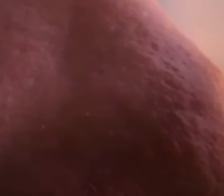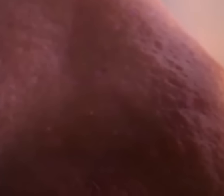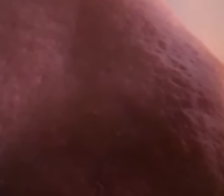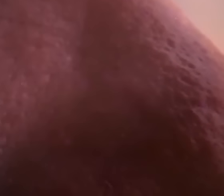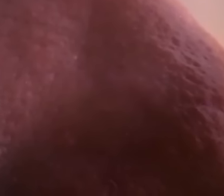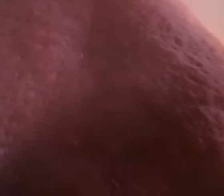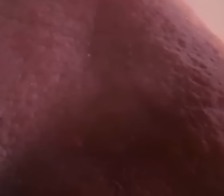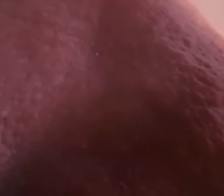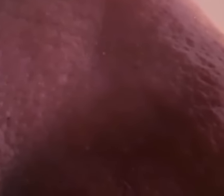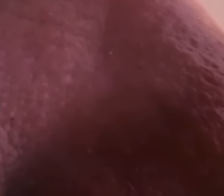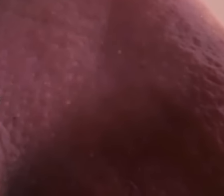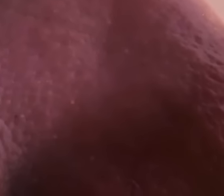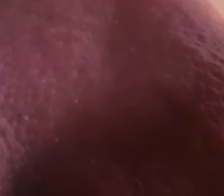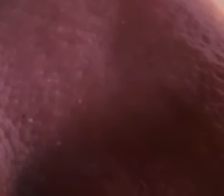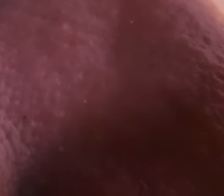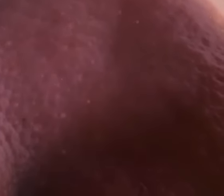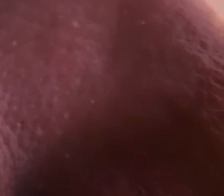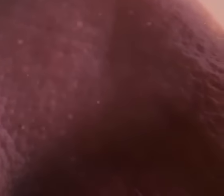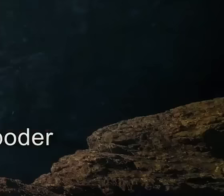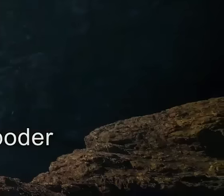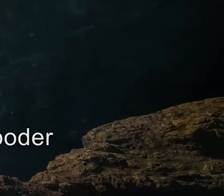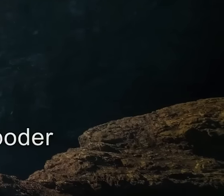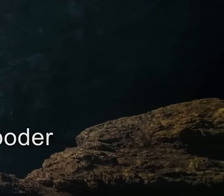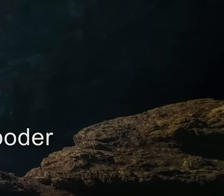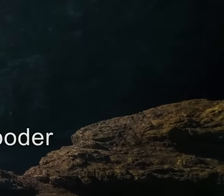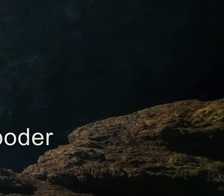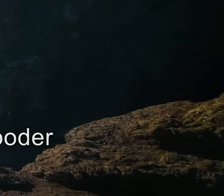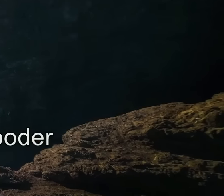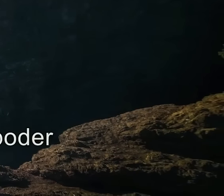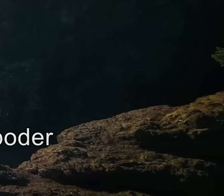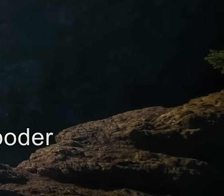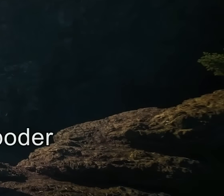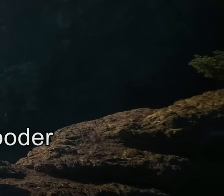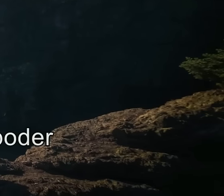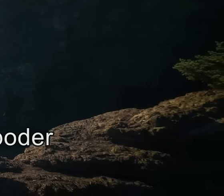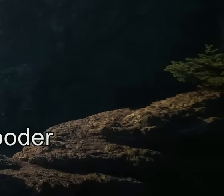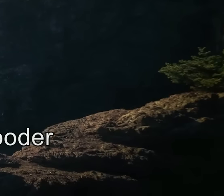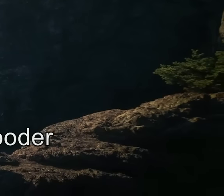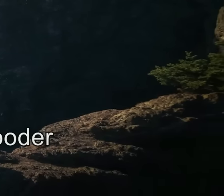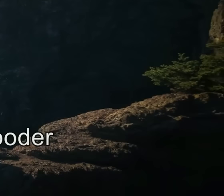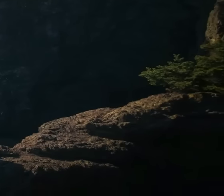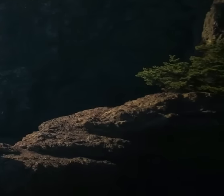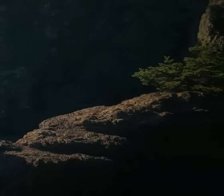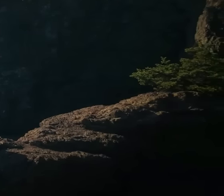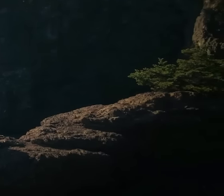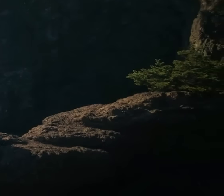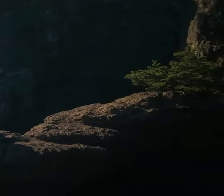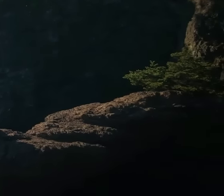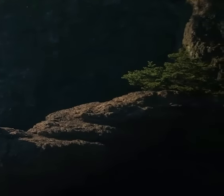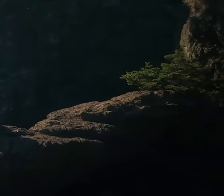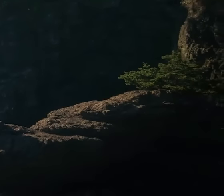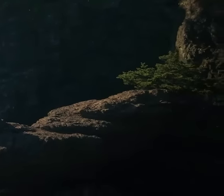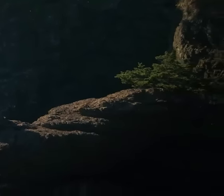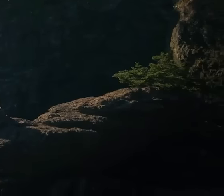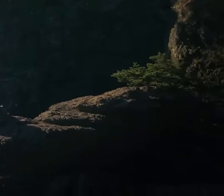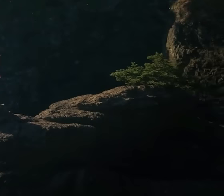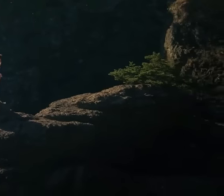temos condições de estar em Vós Dominai os nossos anseios de poder e de prazer